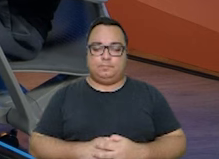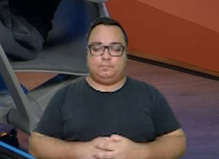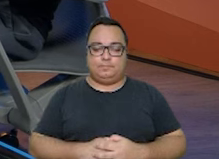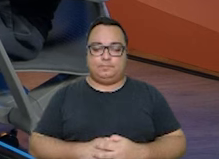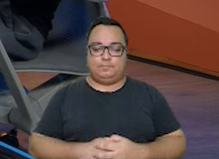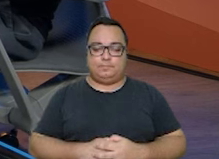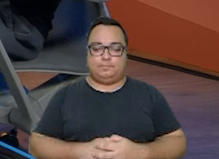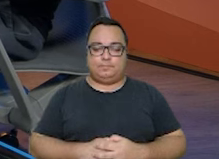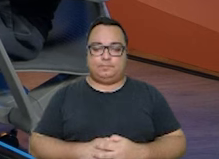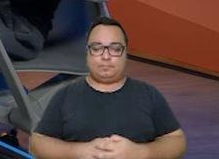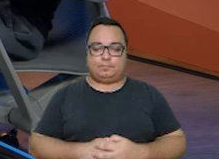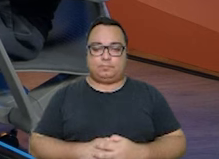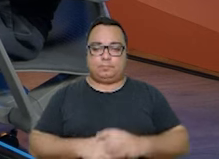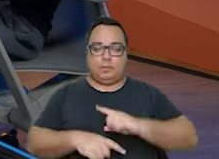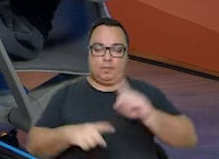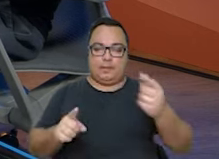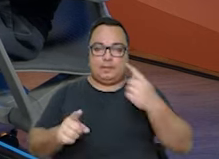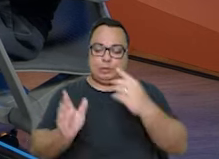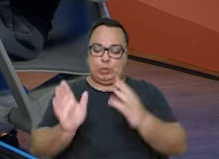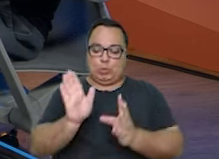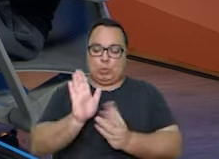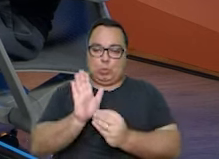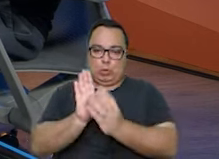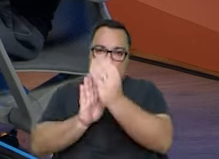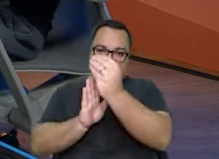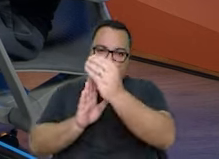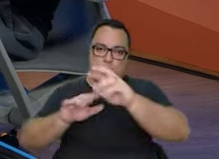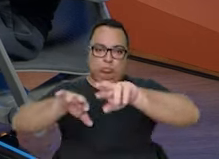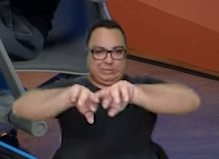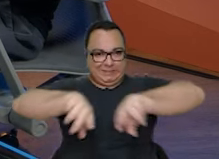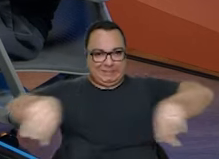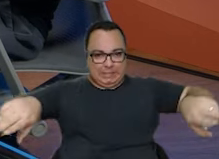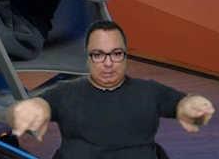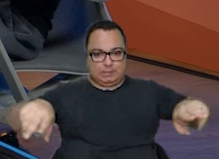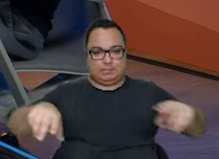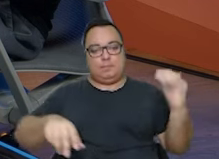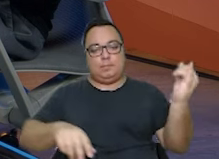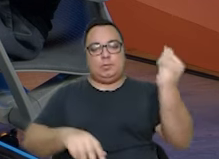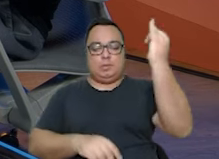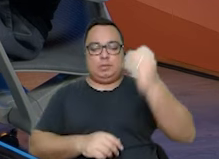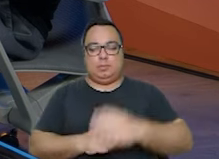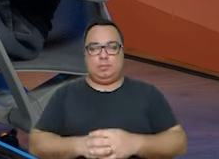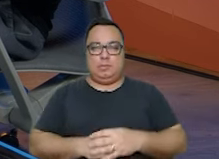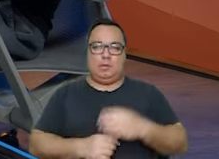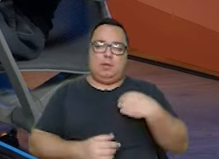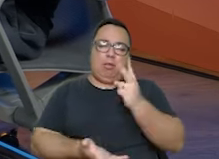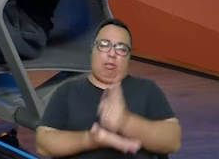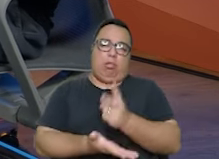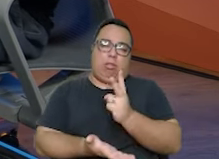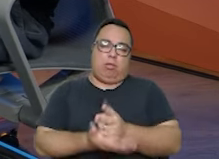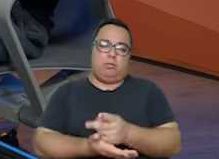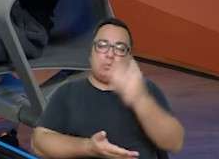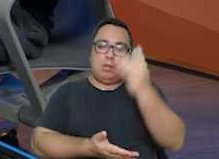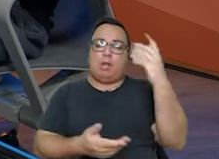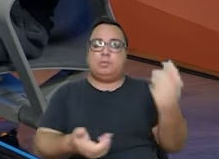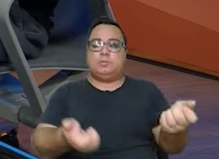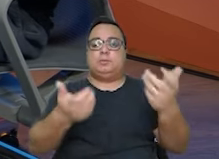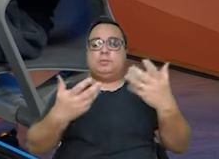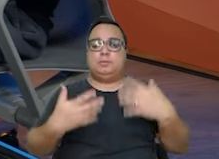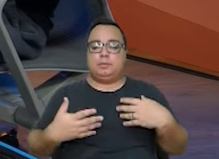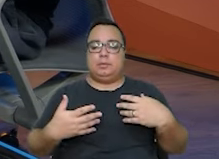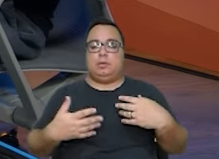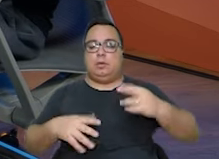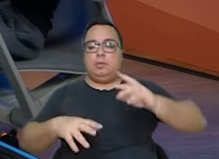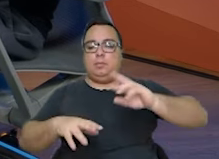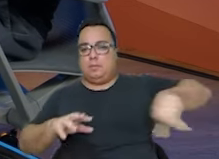assim essa diversificação de conteúdos né para não ficar muito maçante que que vocês acham é importante não